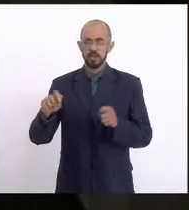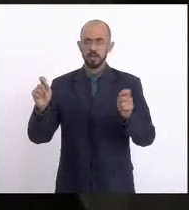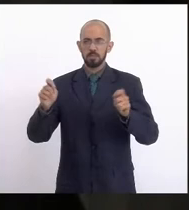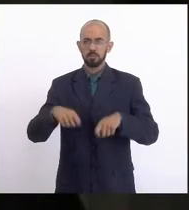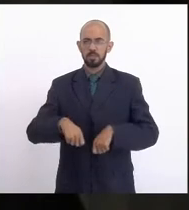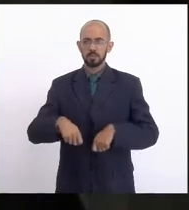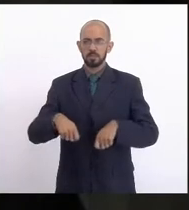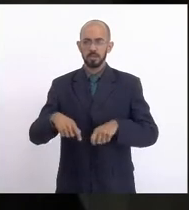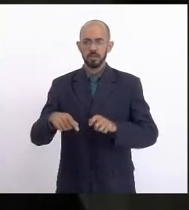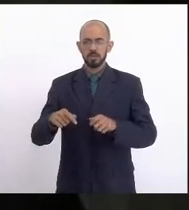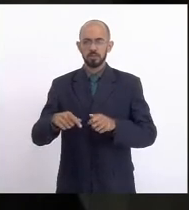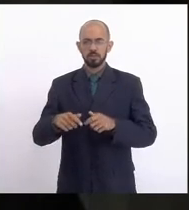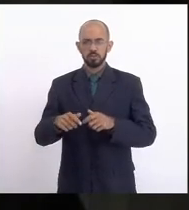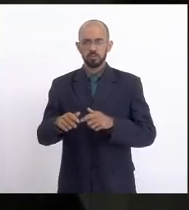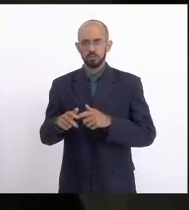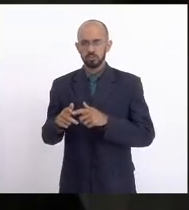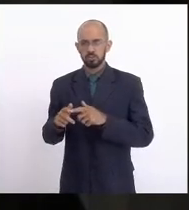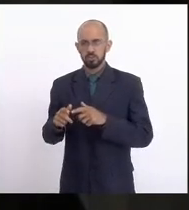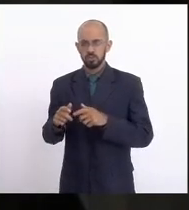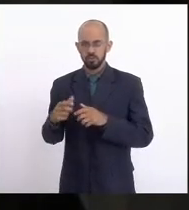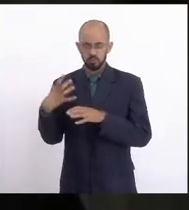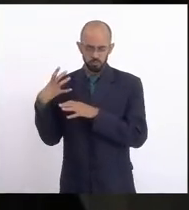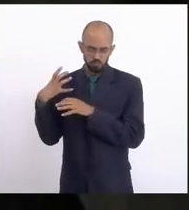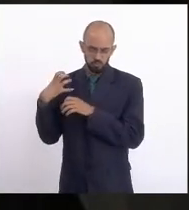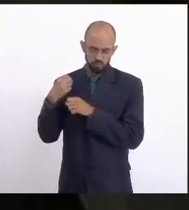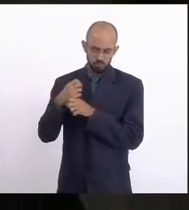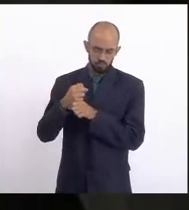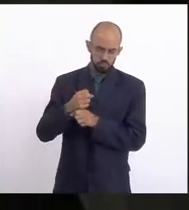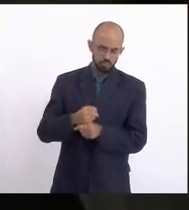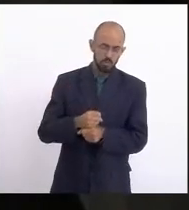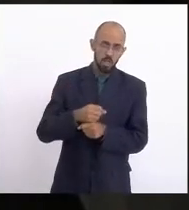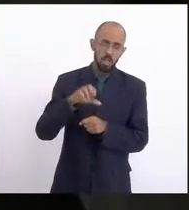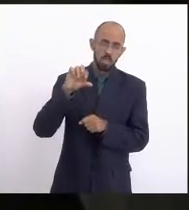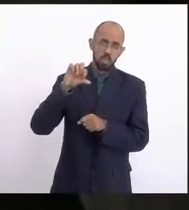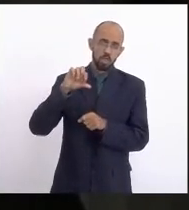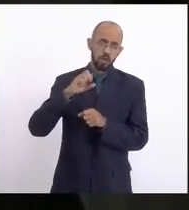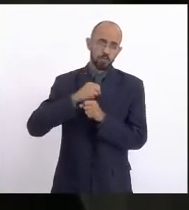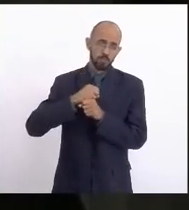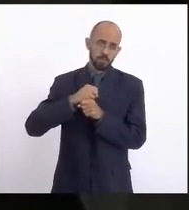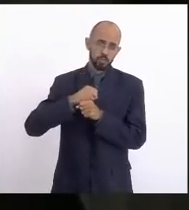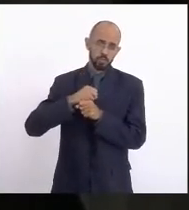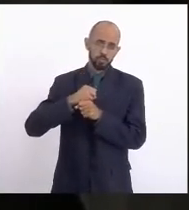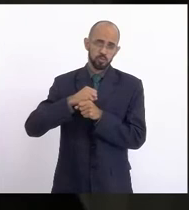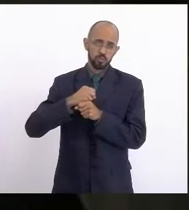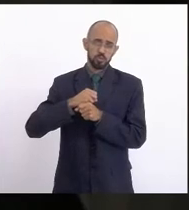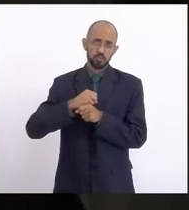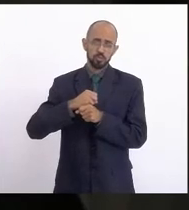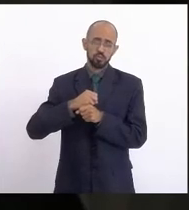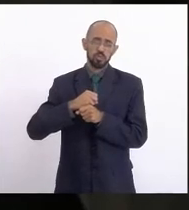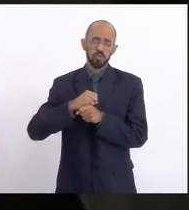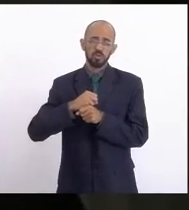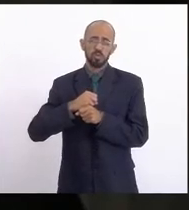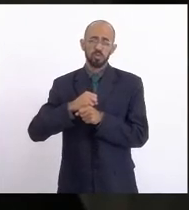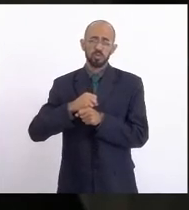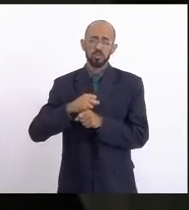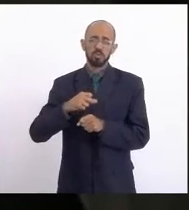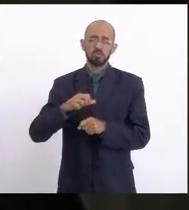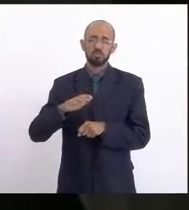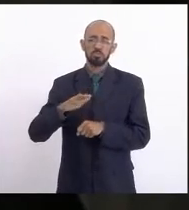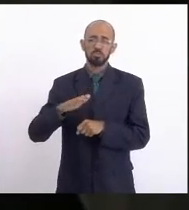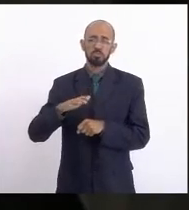de recuperarmos em 9 anos, deputado Valdaceasa, algo como